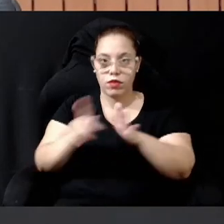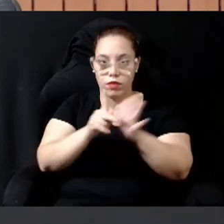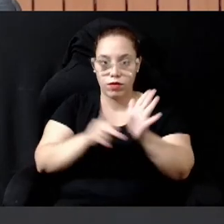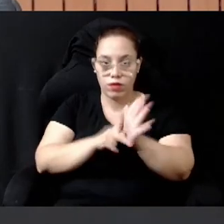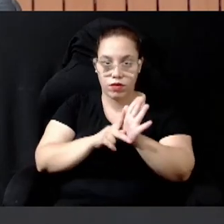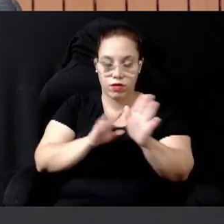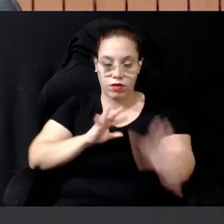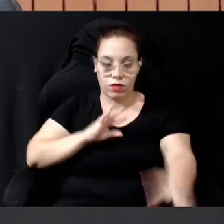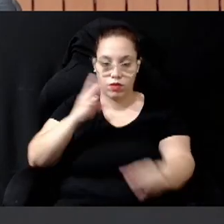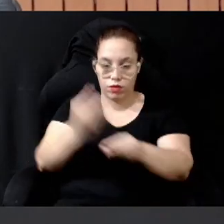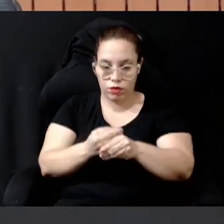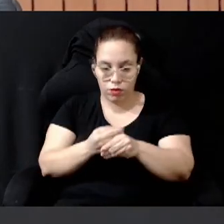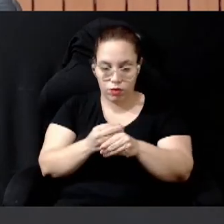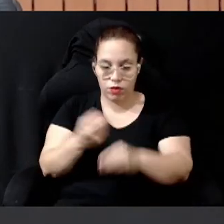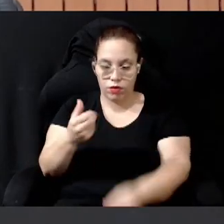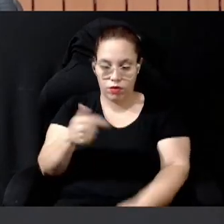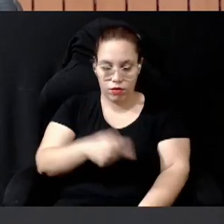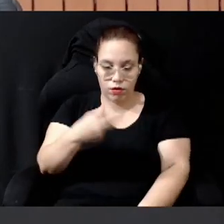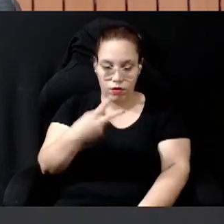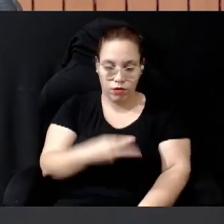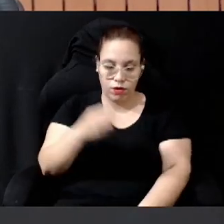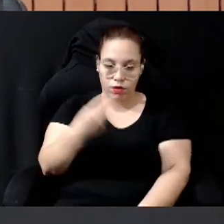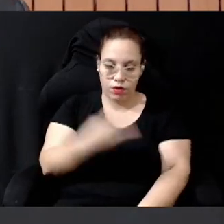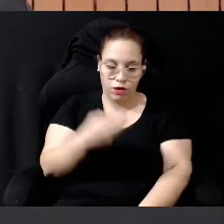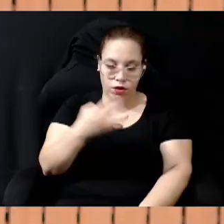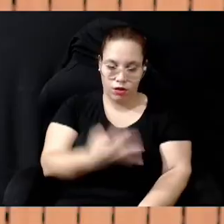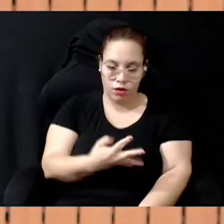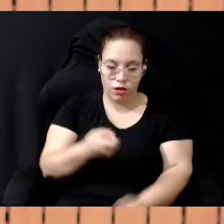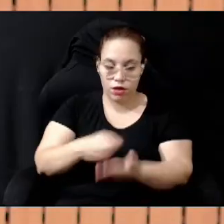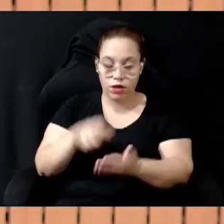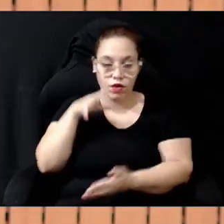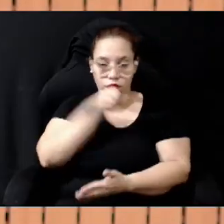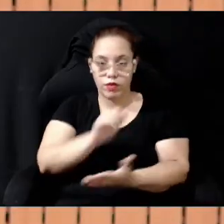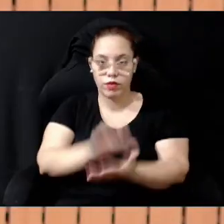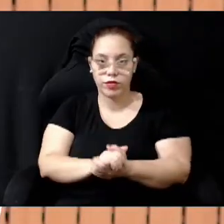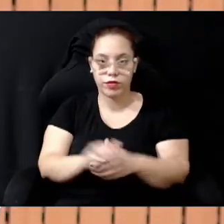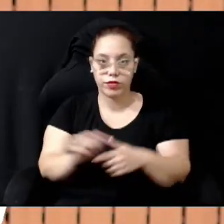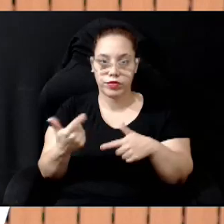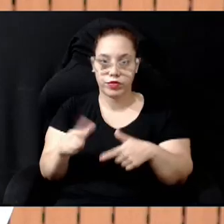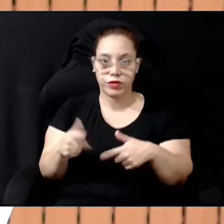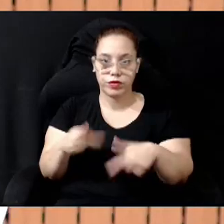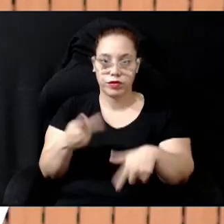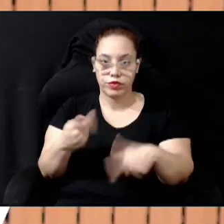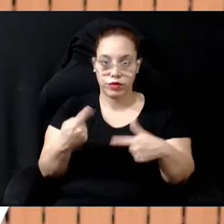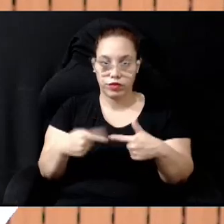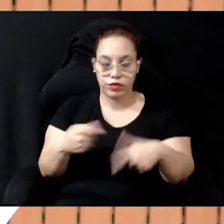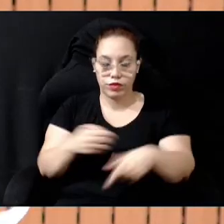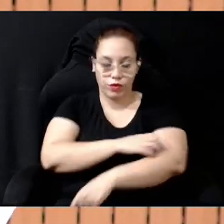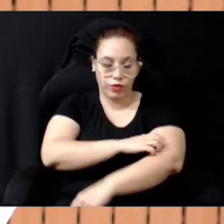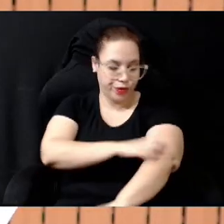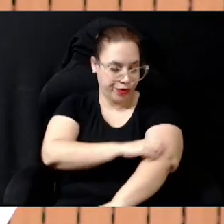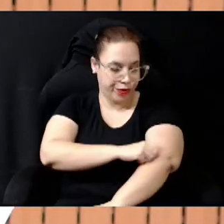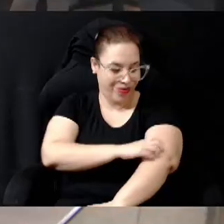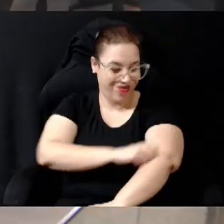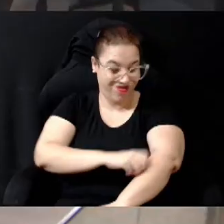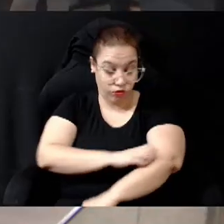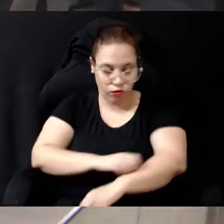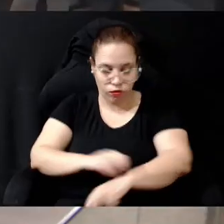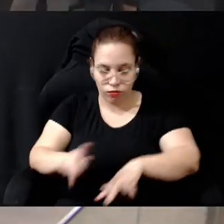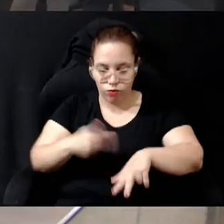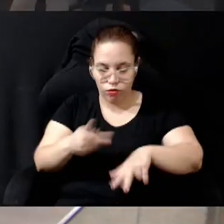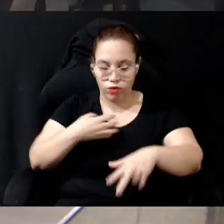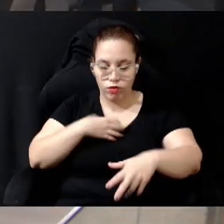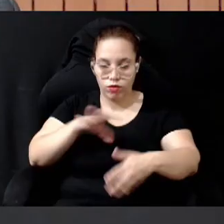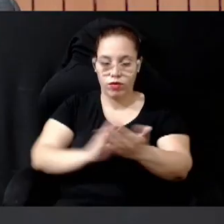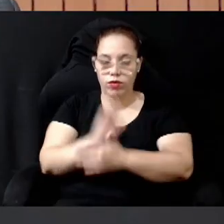complementar 72/2024 em regime de urgência. Em discussão, não havendo vereador a discutir, em votação. Vereadores favoráveis permaneçam como estão. Aprovado.